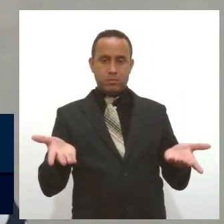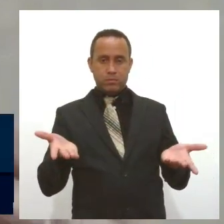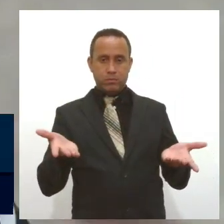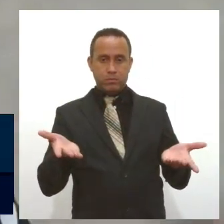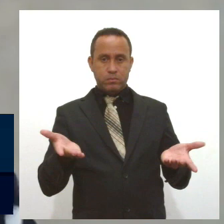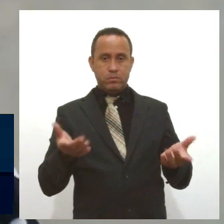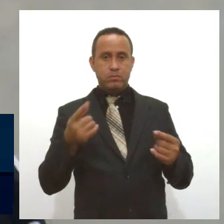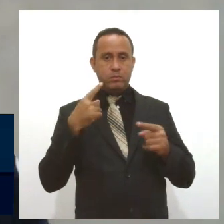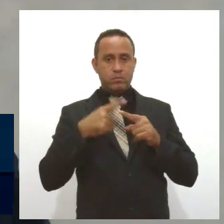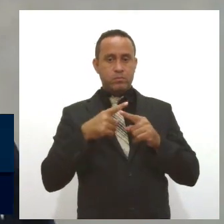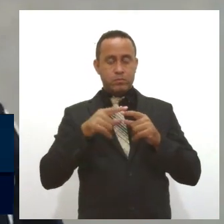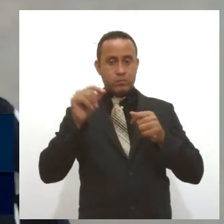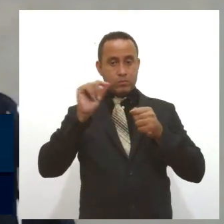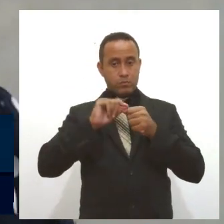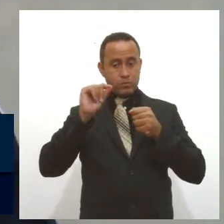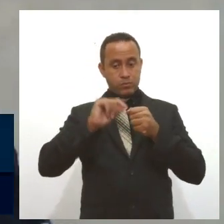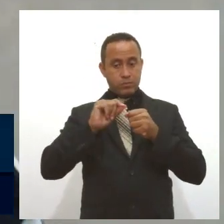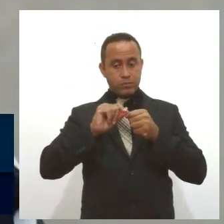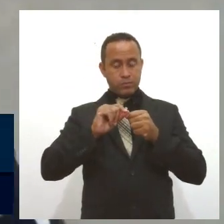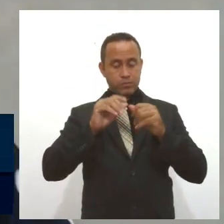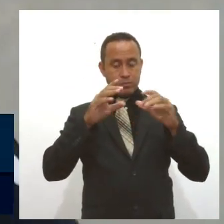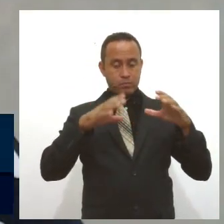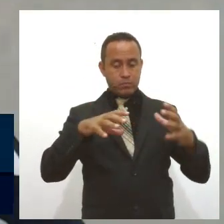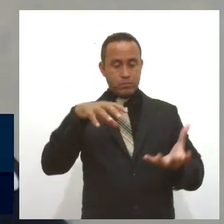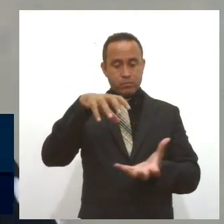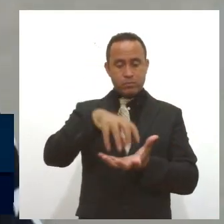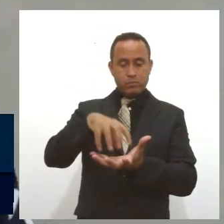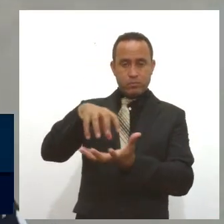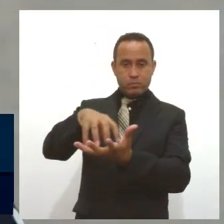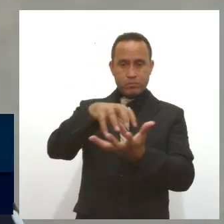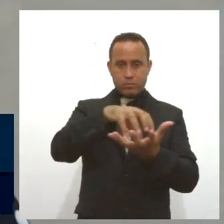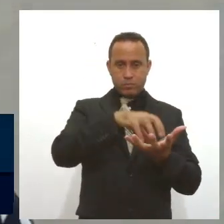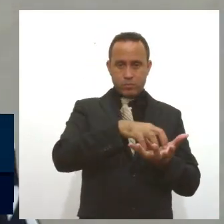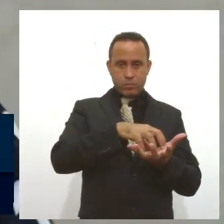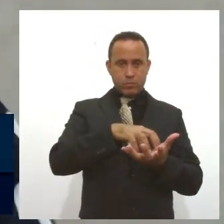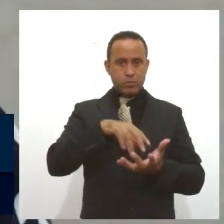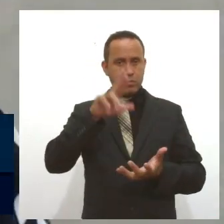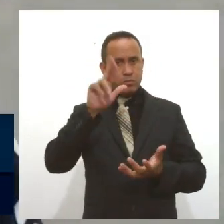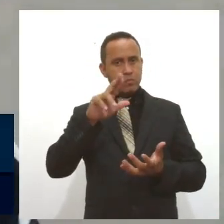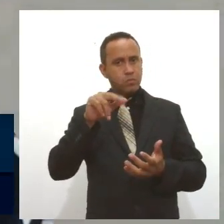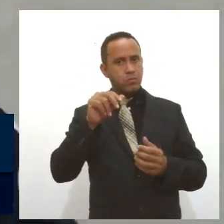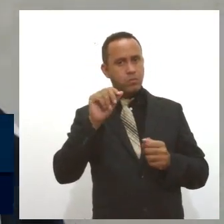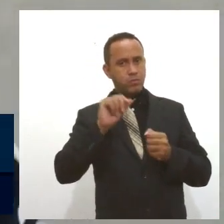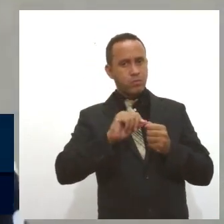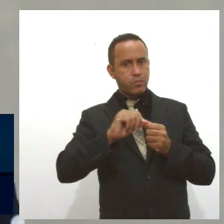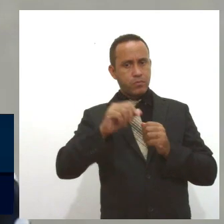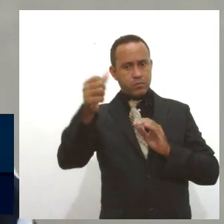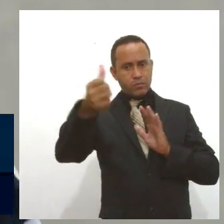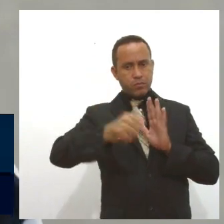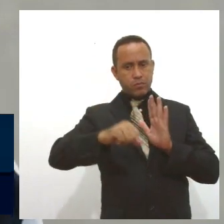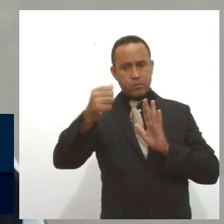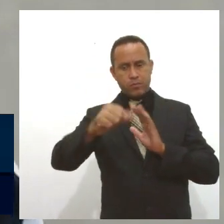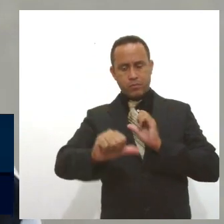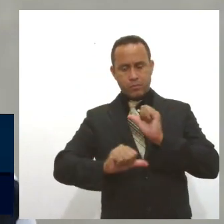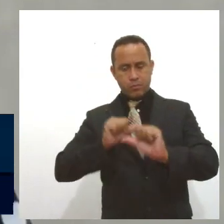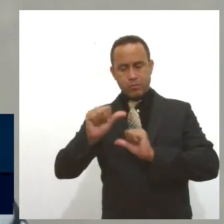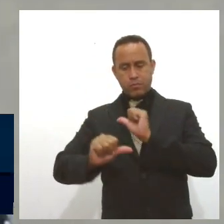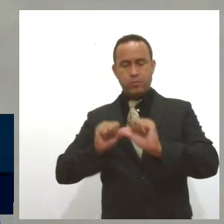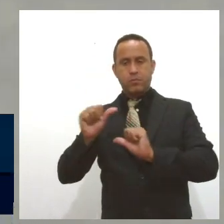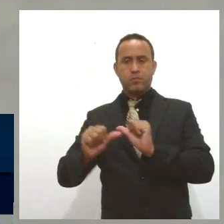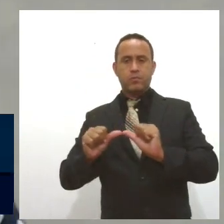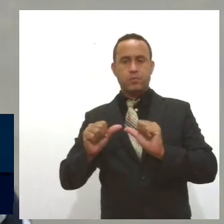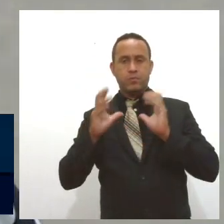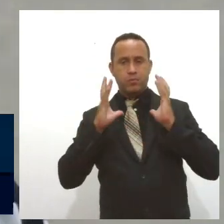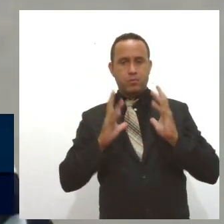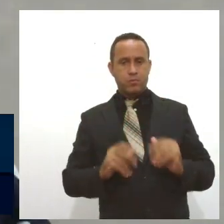eles foram construídos, né, e nunca foi feita uma revitalização. Então,